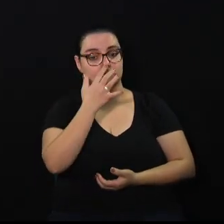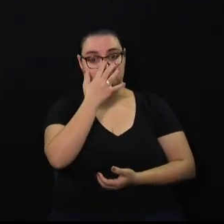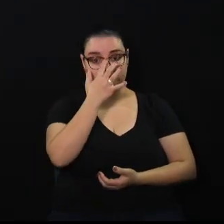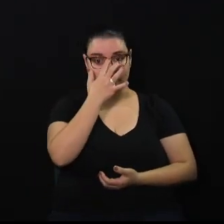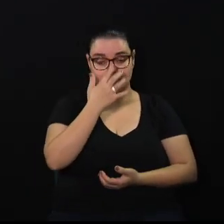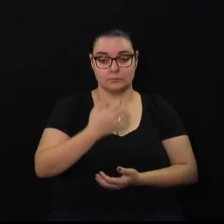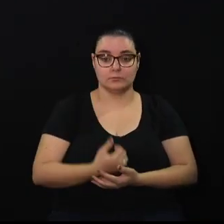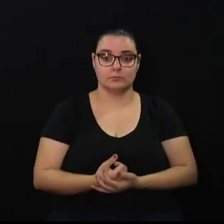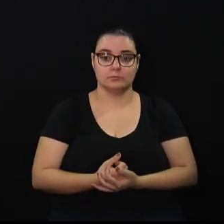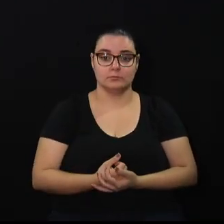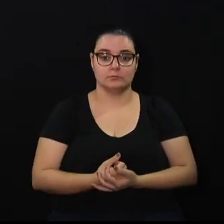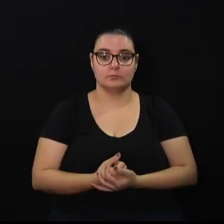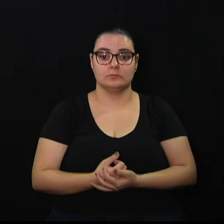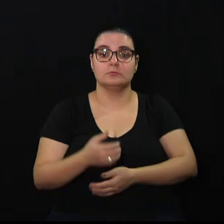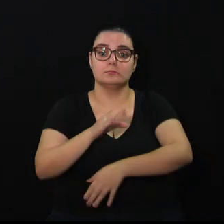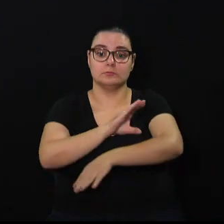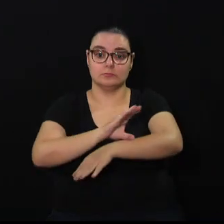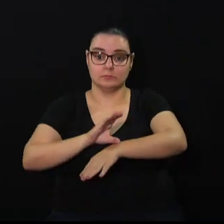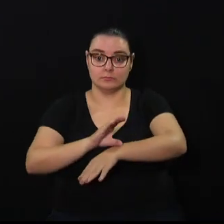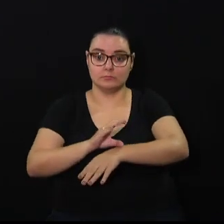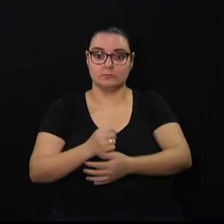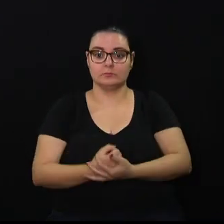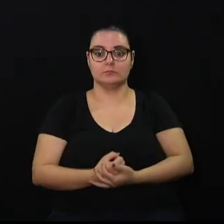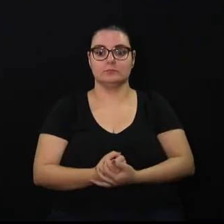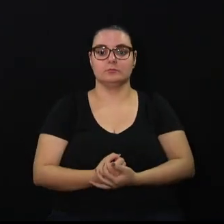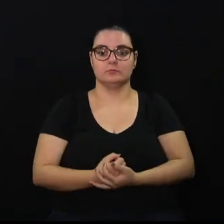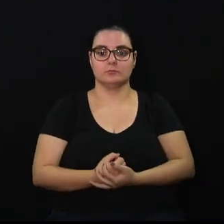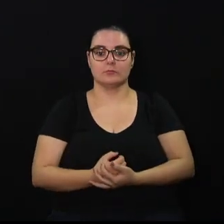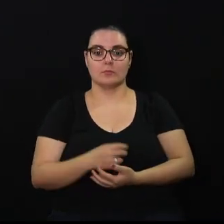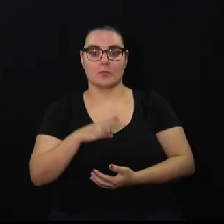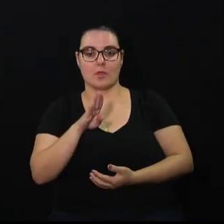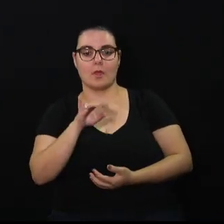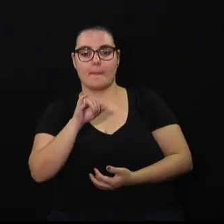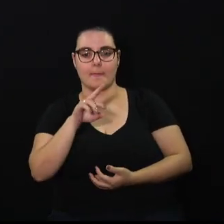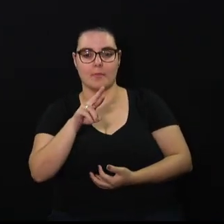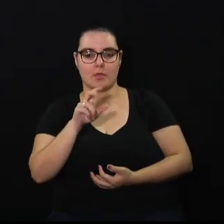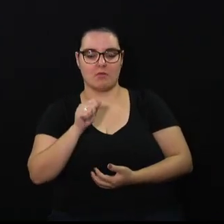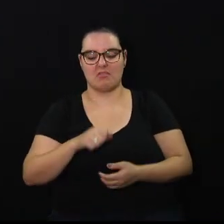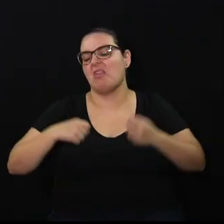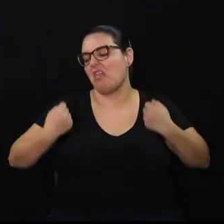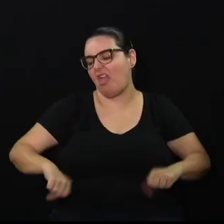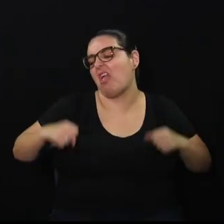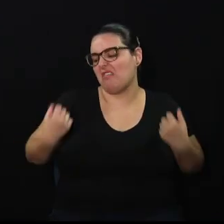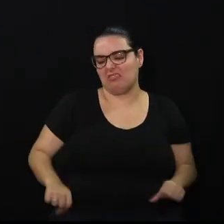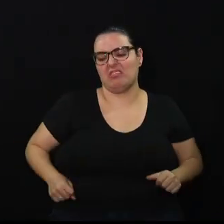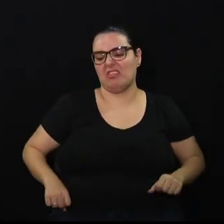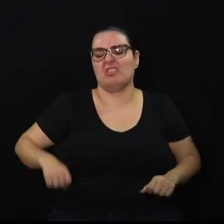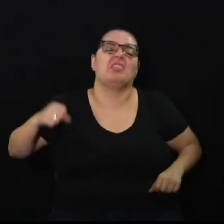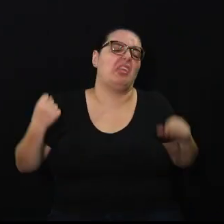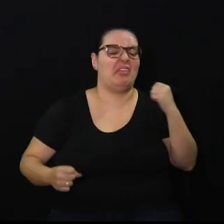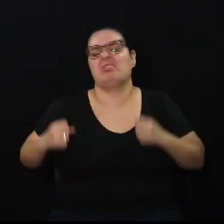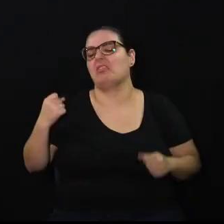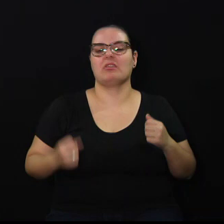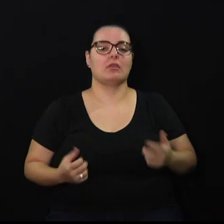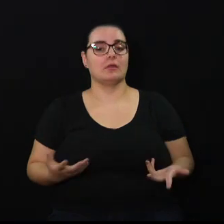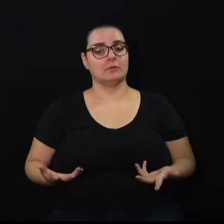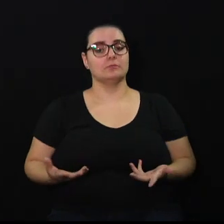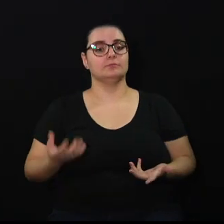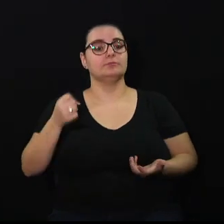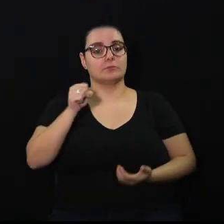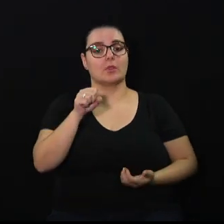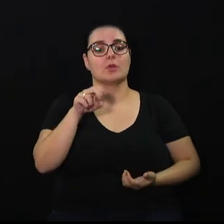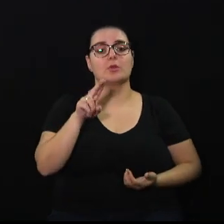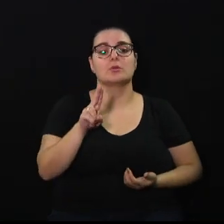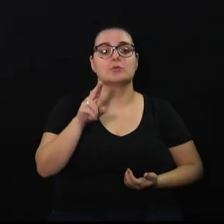essa questão comportamental acaba que vir uma birra que vira é o dispositivo a gente chama comportamento de subjetivos ou